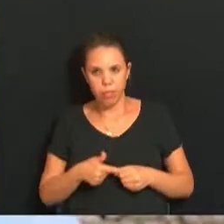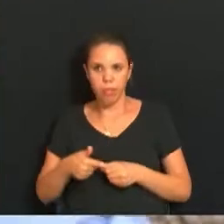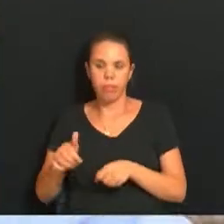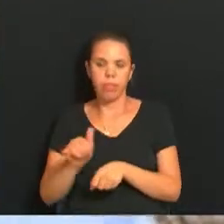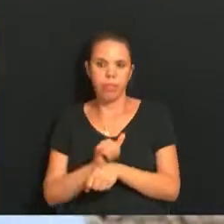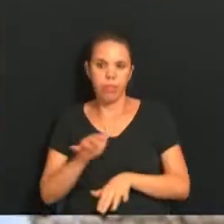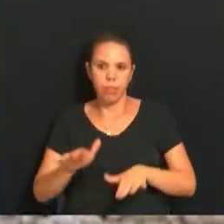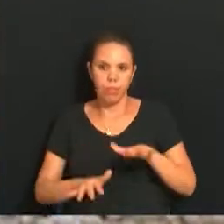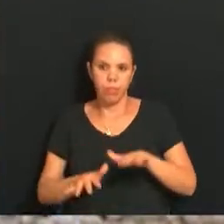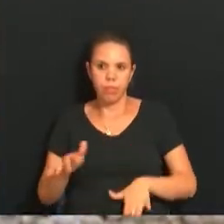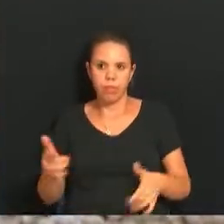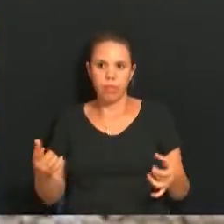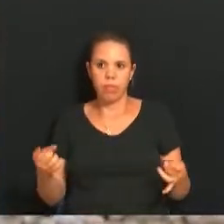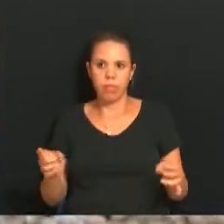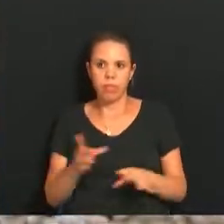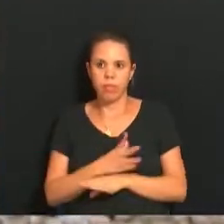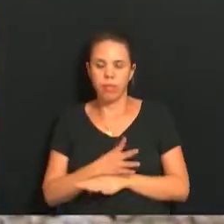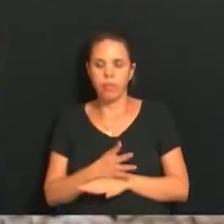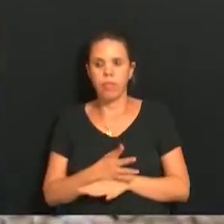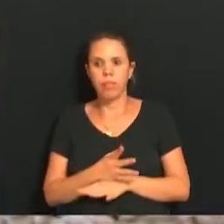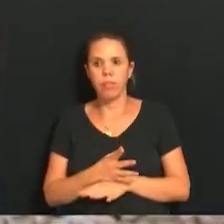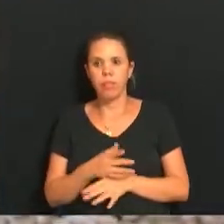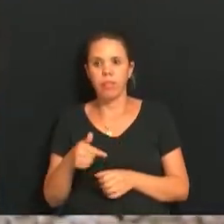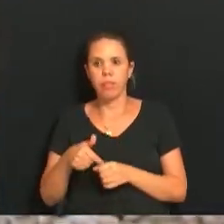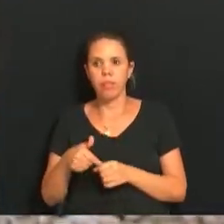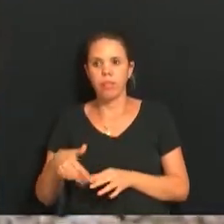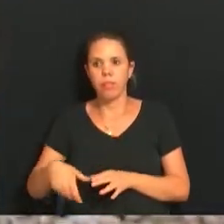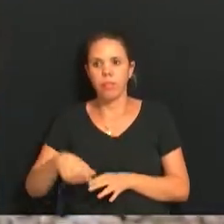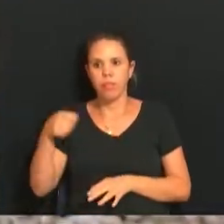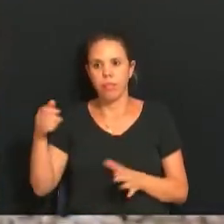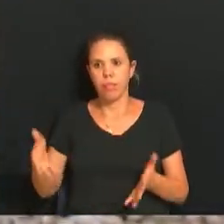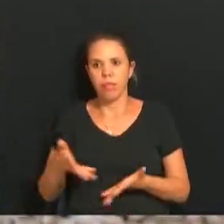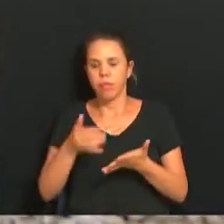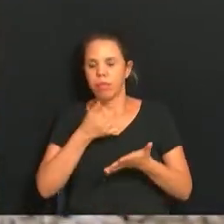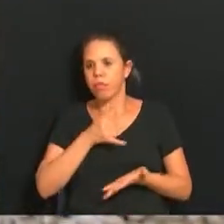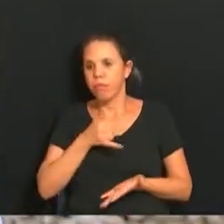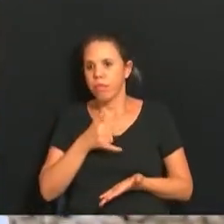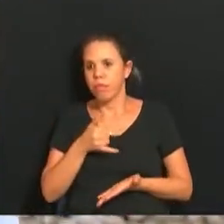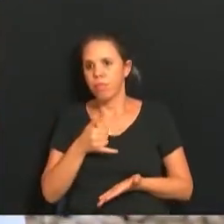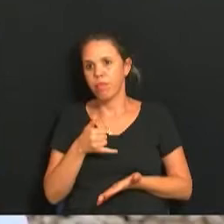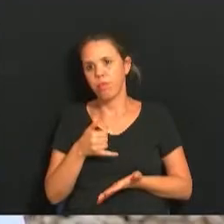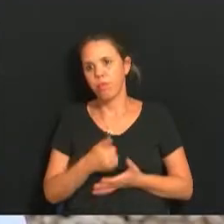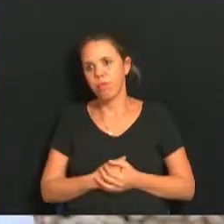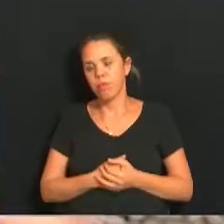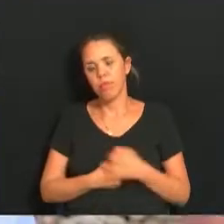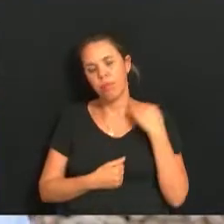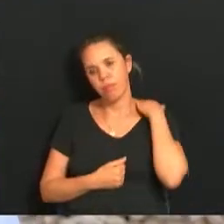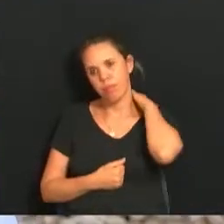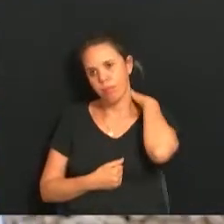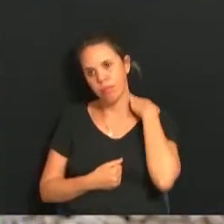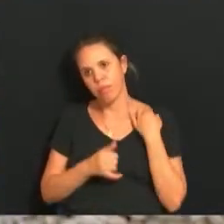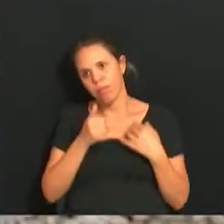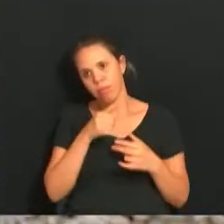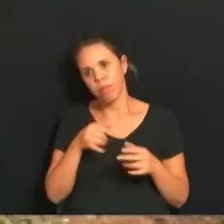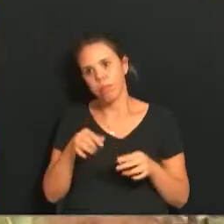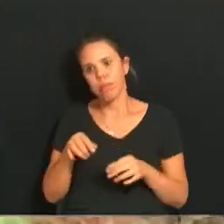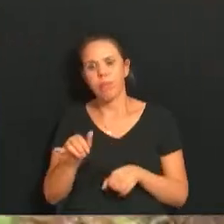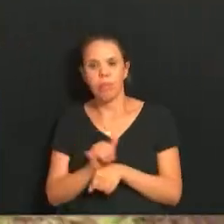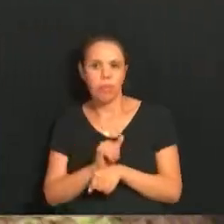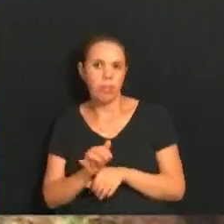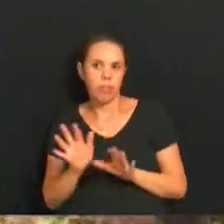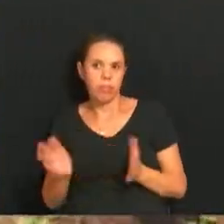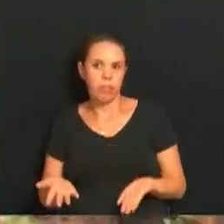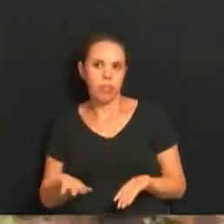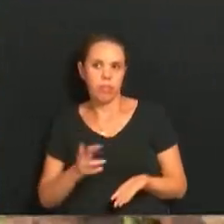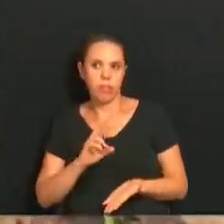alternativos, né, acabar com o combustível fóssil, estimular a produção de energia fotovoltaica, de fontes alternativas.